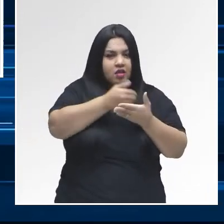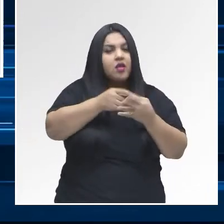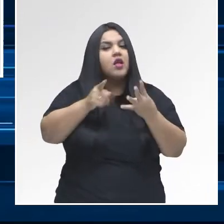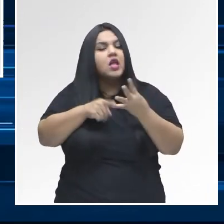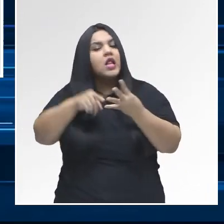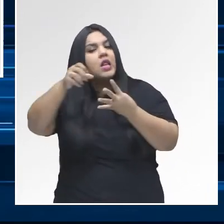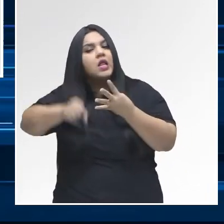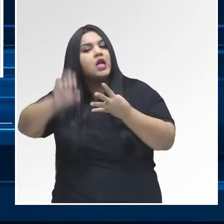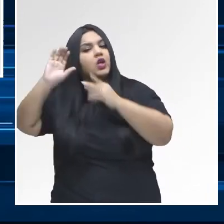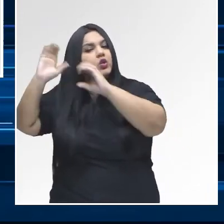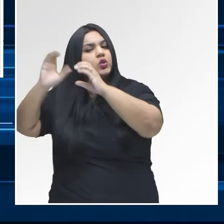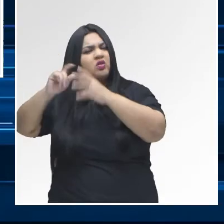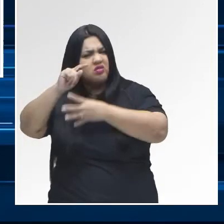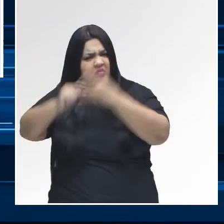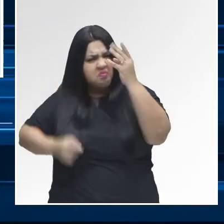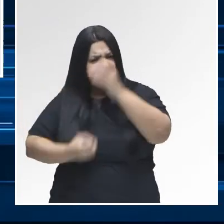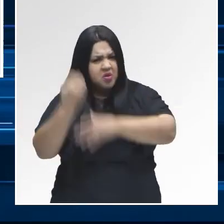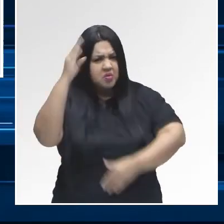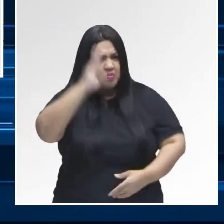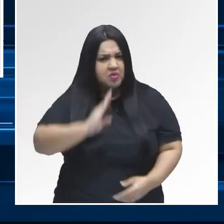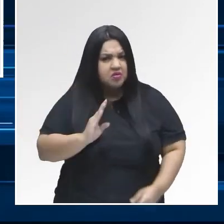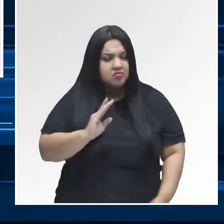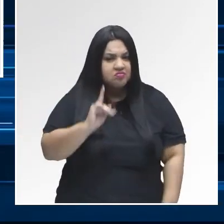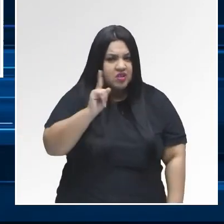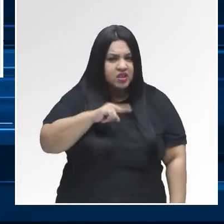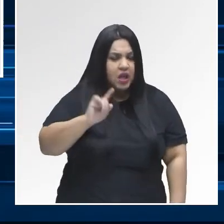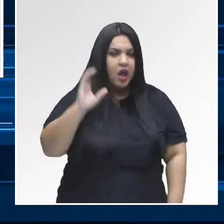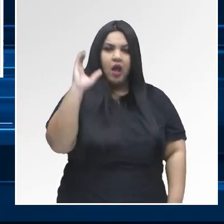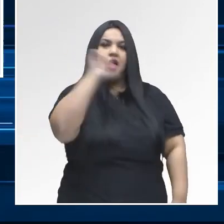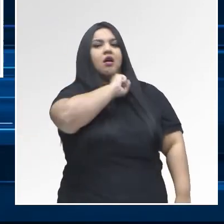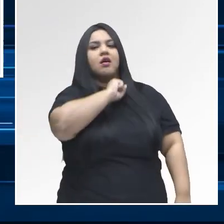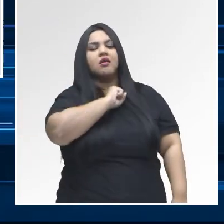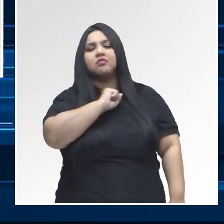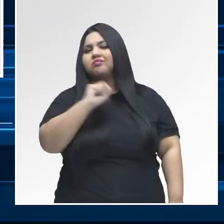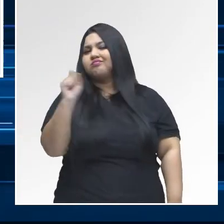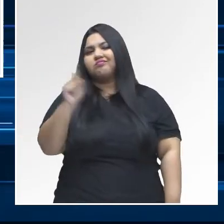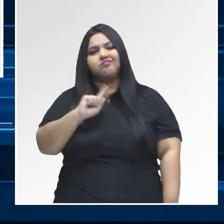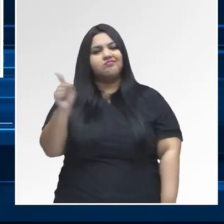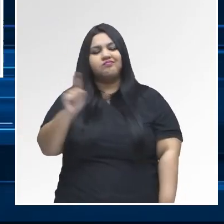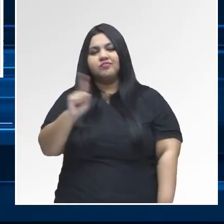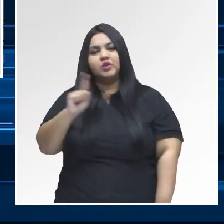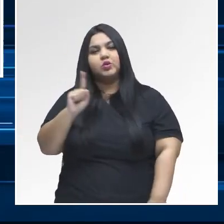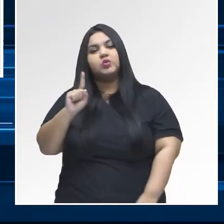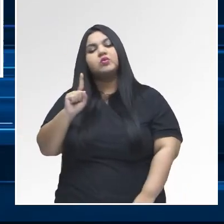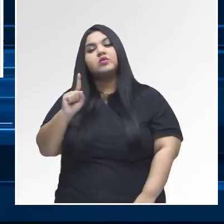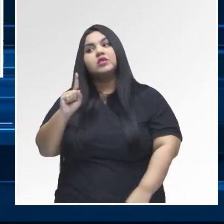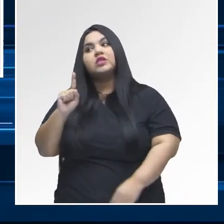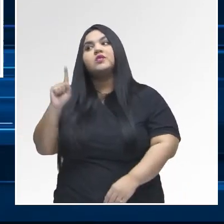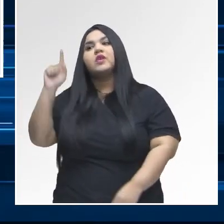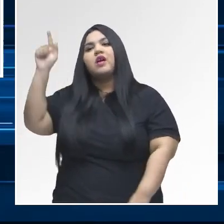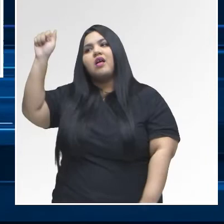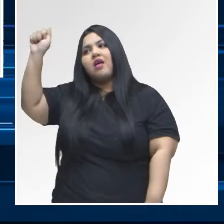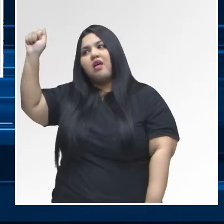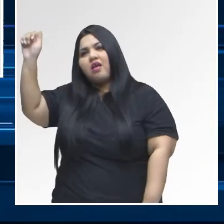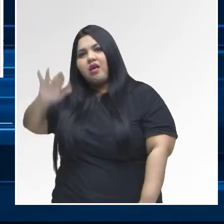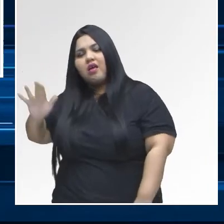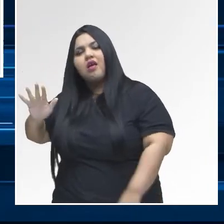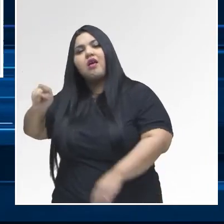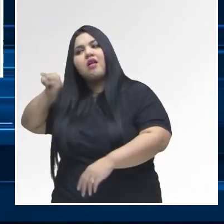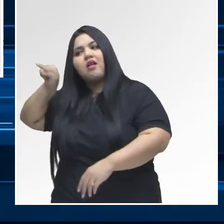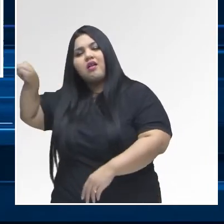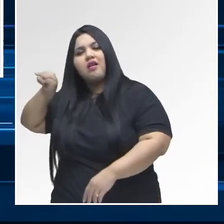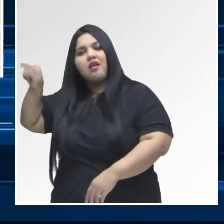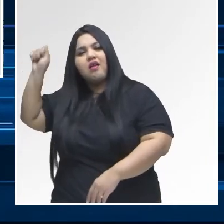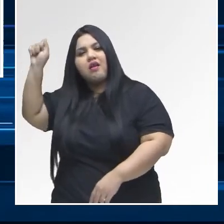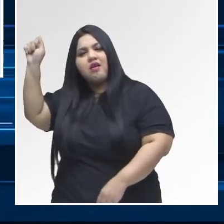acham que são nativos do Brasil? Surgiu aqui, de repente, do nada? Não, eles foram trazidos, são